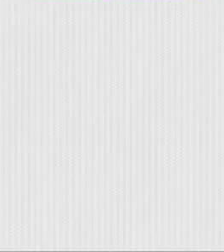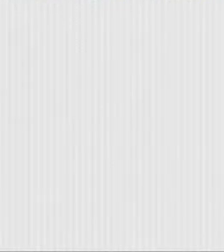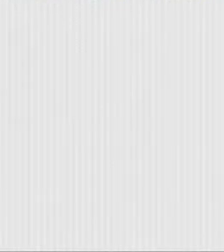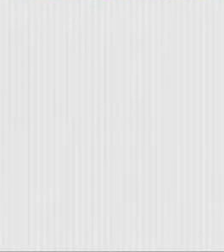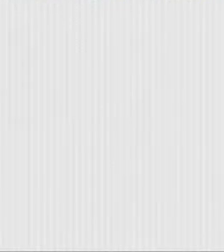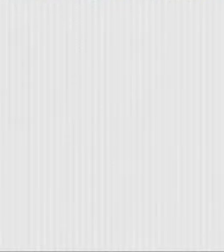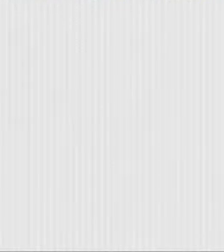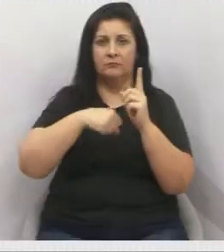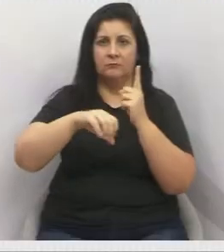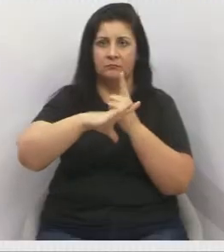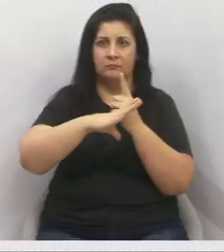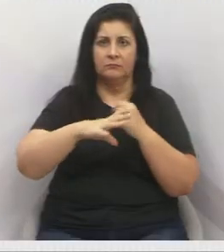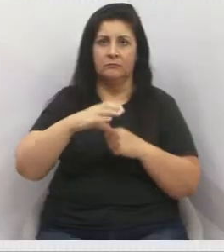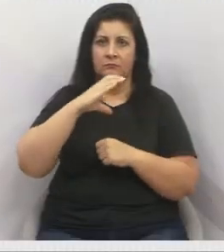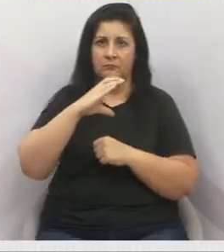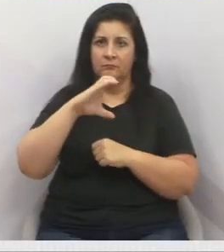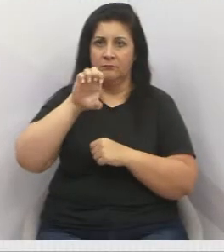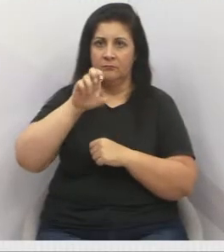Civil, CEPAC.